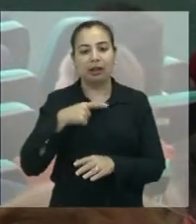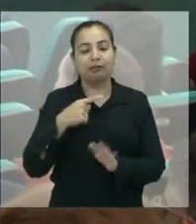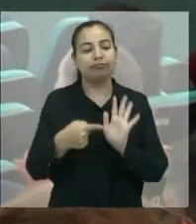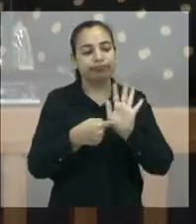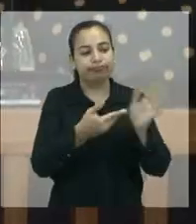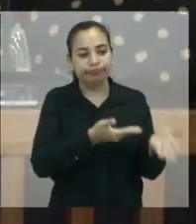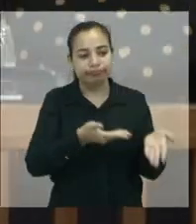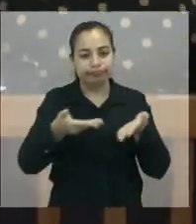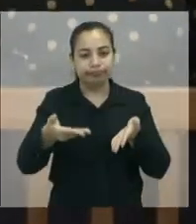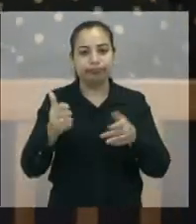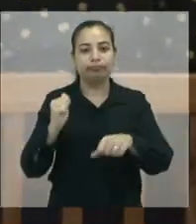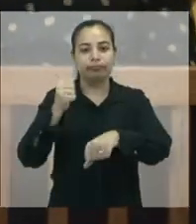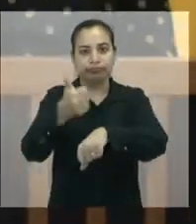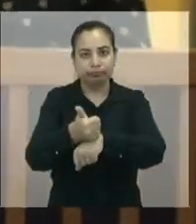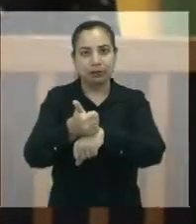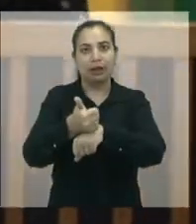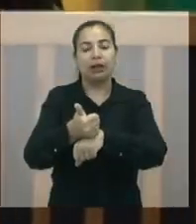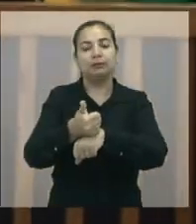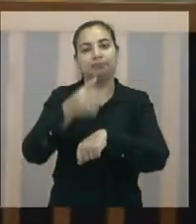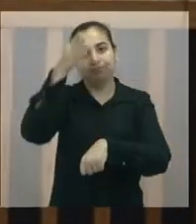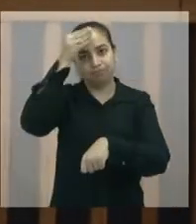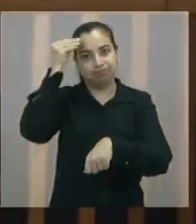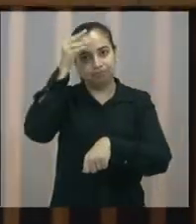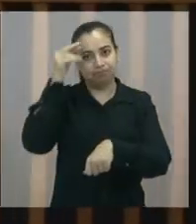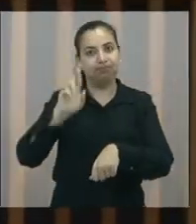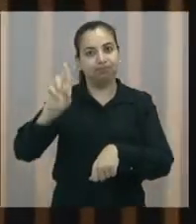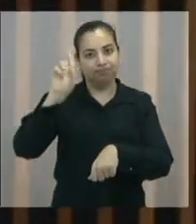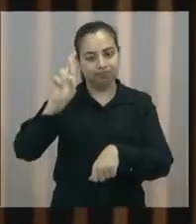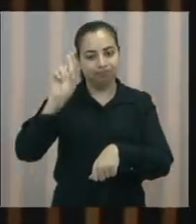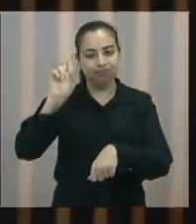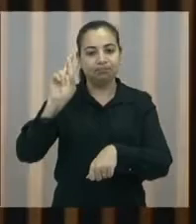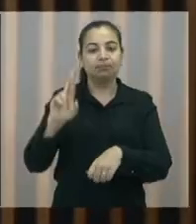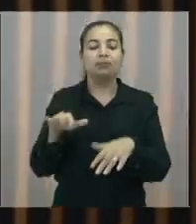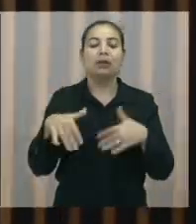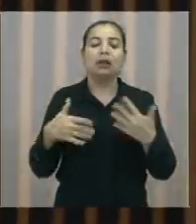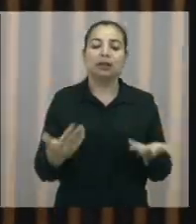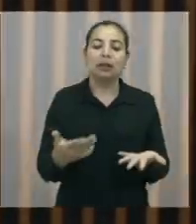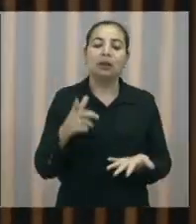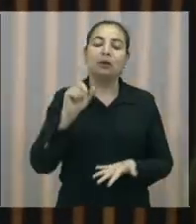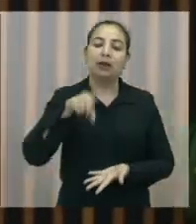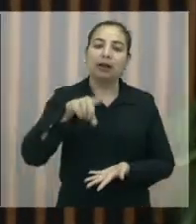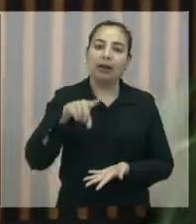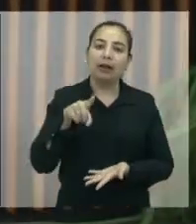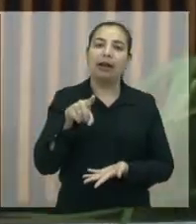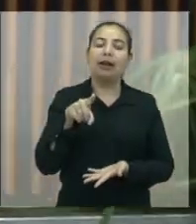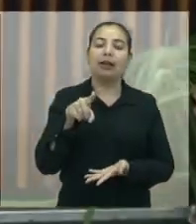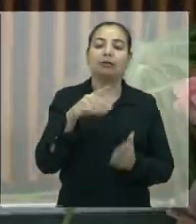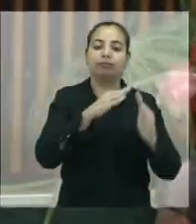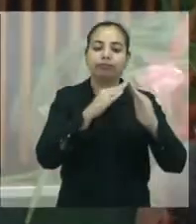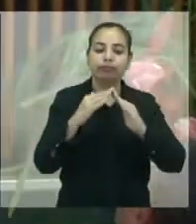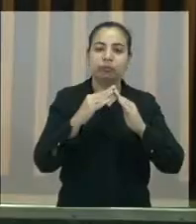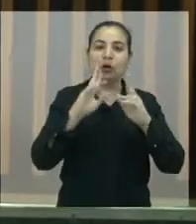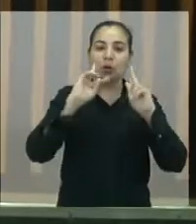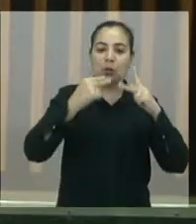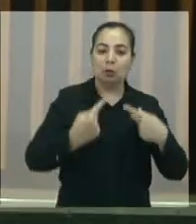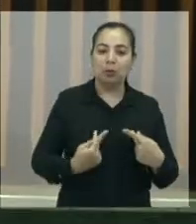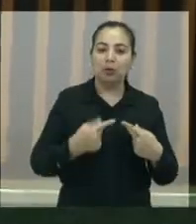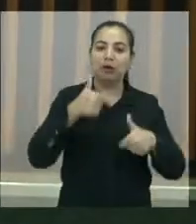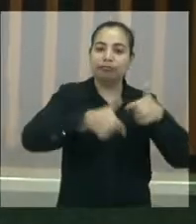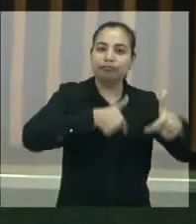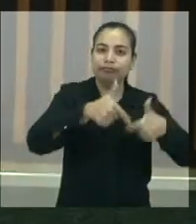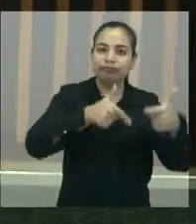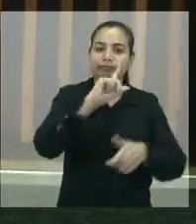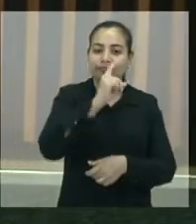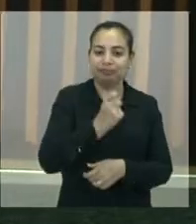para o cargo. Defensora Pública Estadual desde 2006, é titular do Núcleo de Habitação Moradia Humana. A